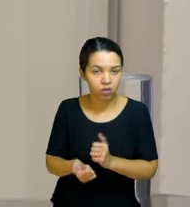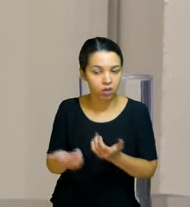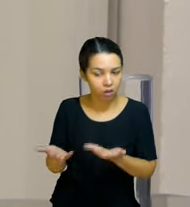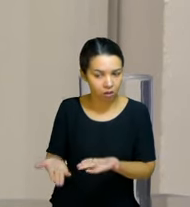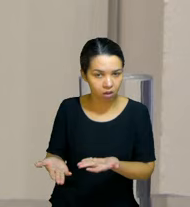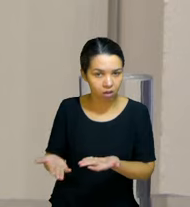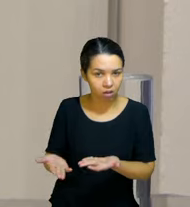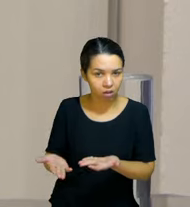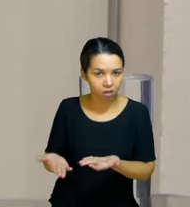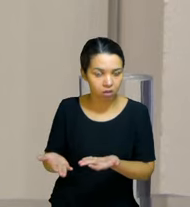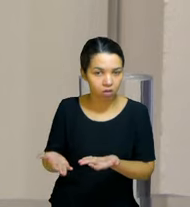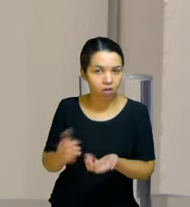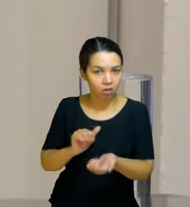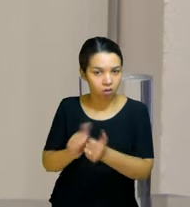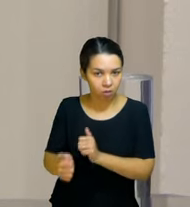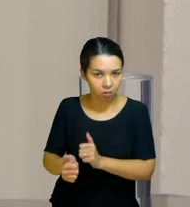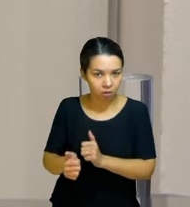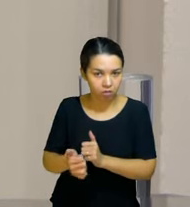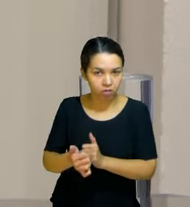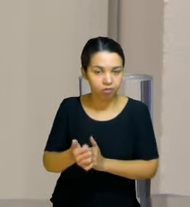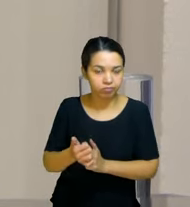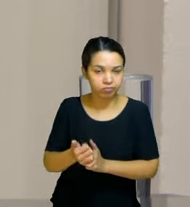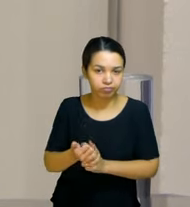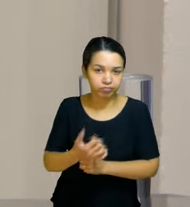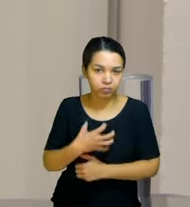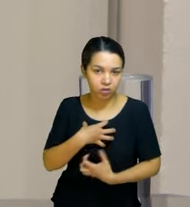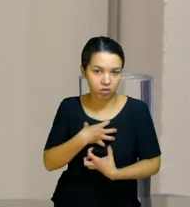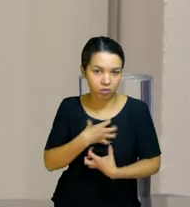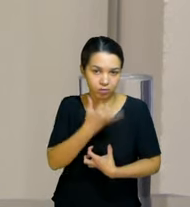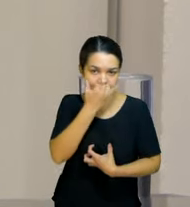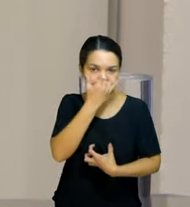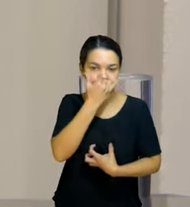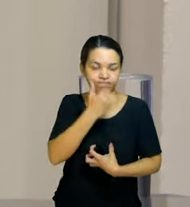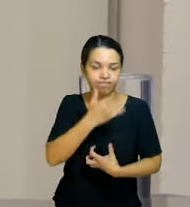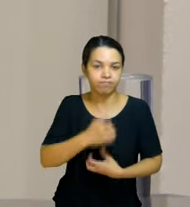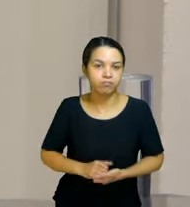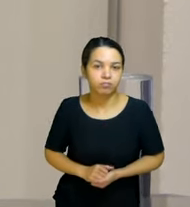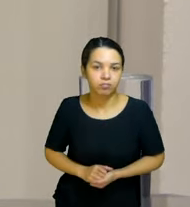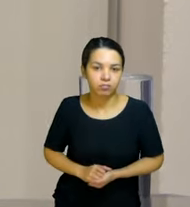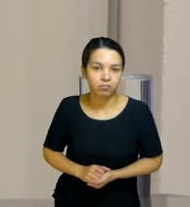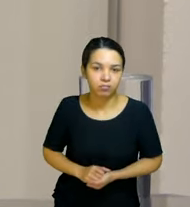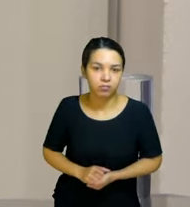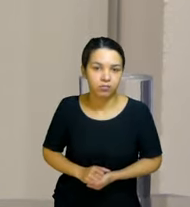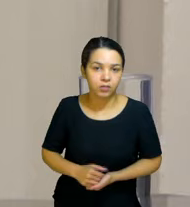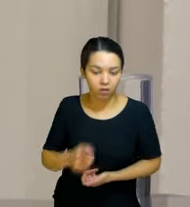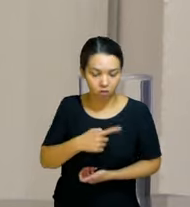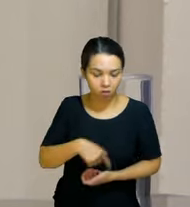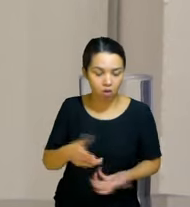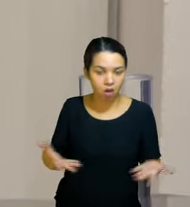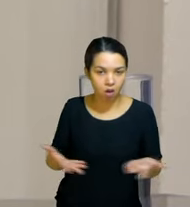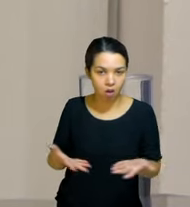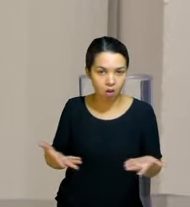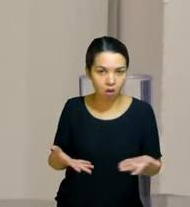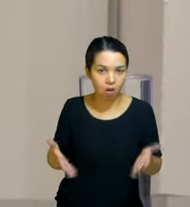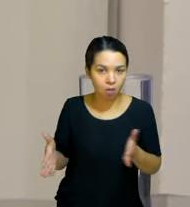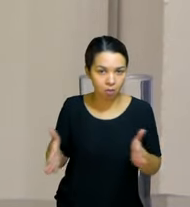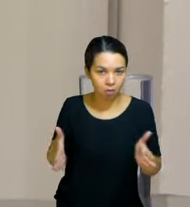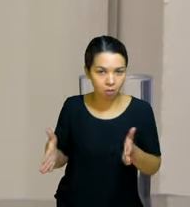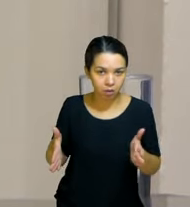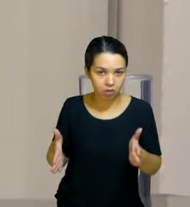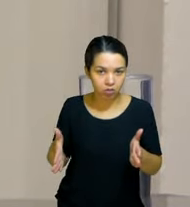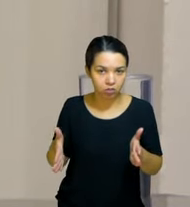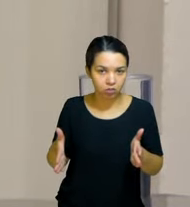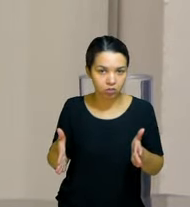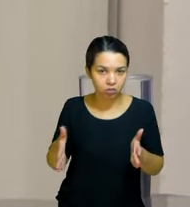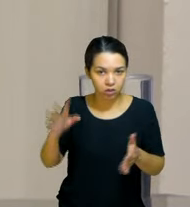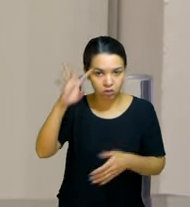frustrado. Acredito que esse que é o momento, presidente Fernando Crelli, de a gente encontrar a solução e não ir